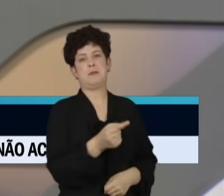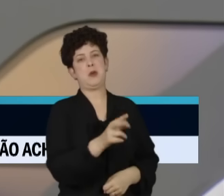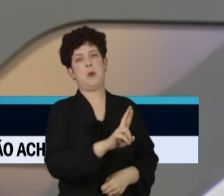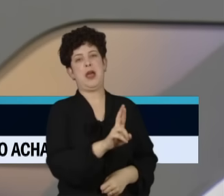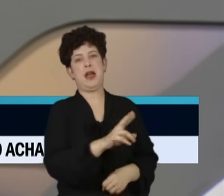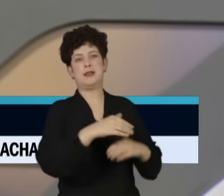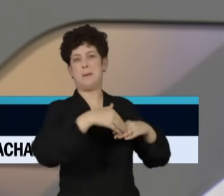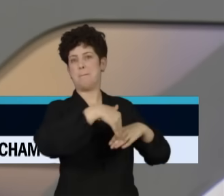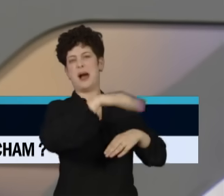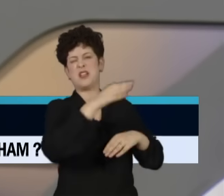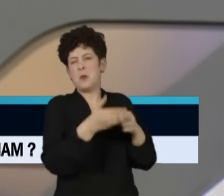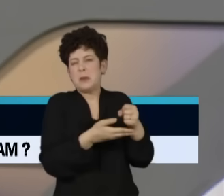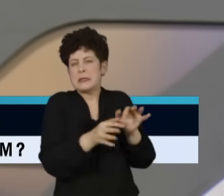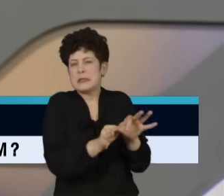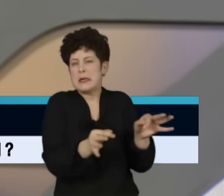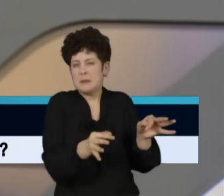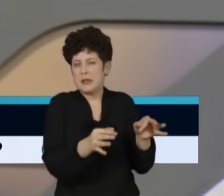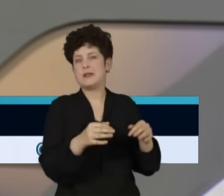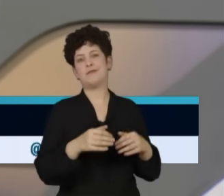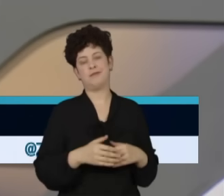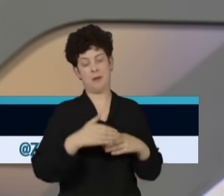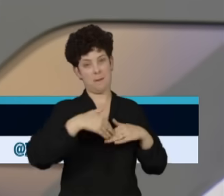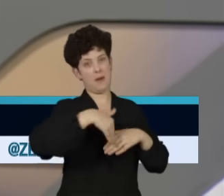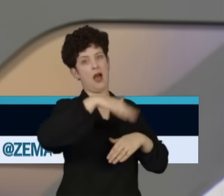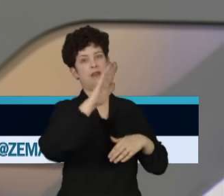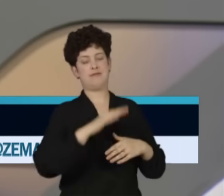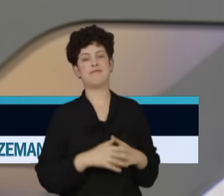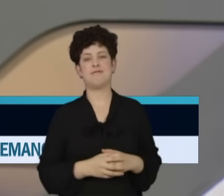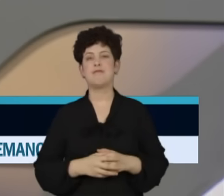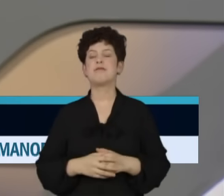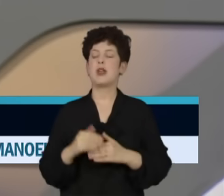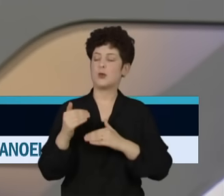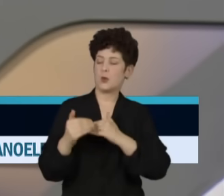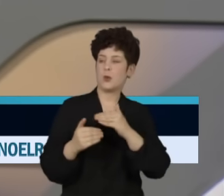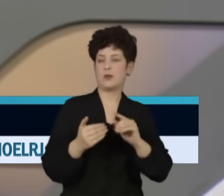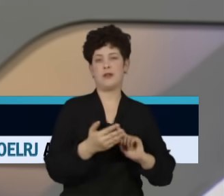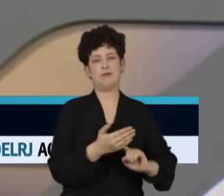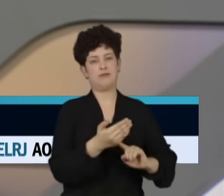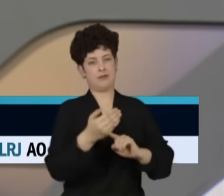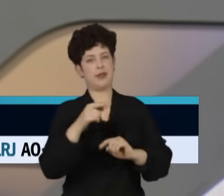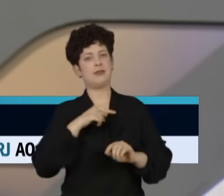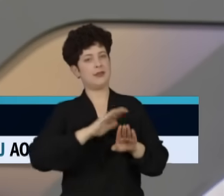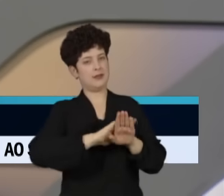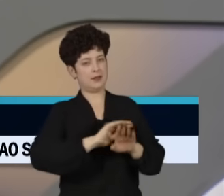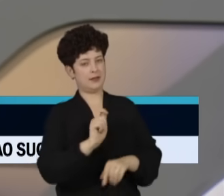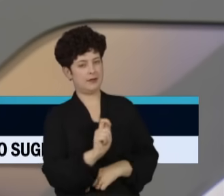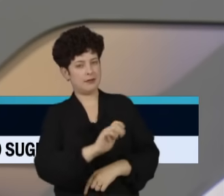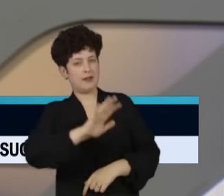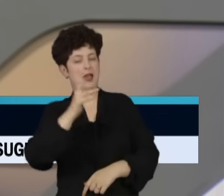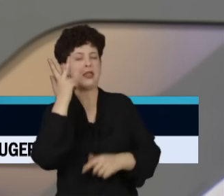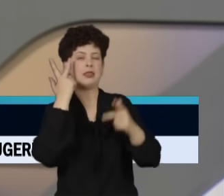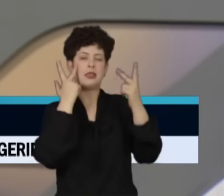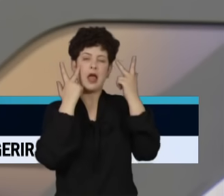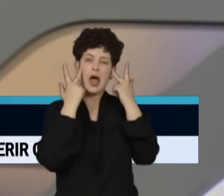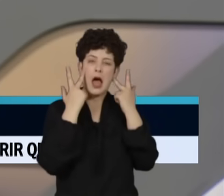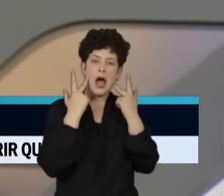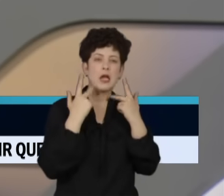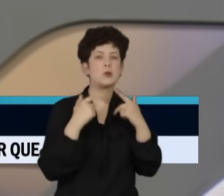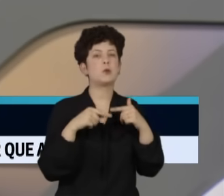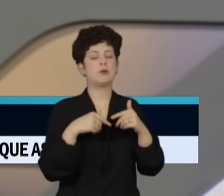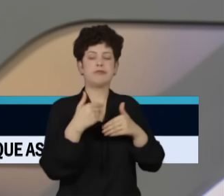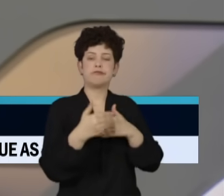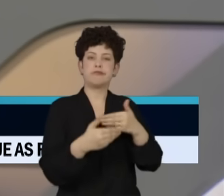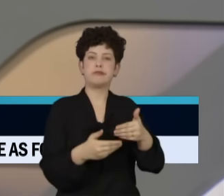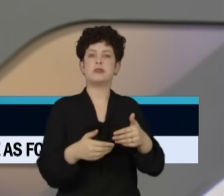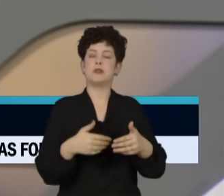mais ou menos. Mas eh como toda eh evolução tecnológica, ela vai se dar naturalmente, então os